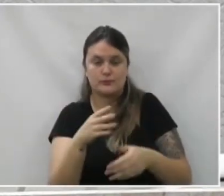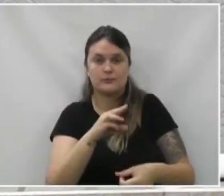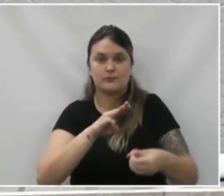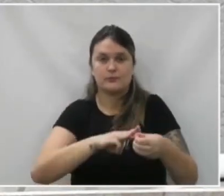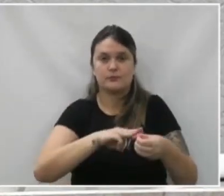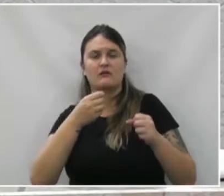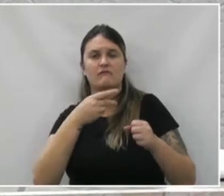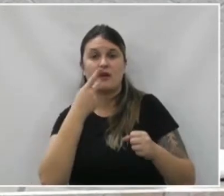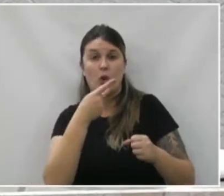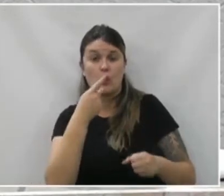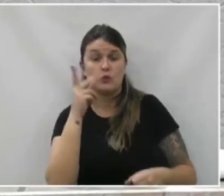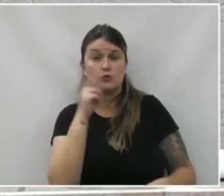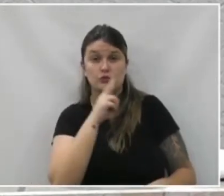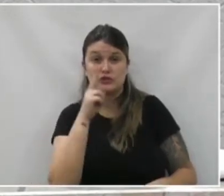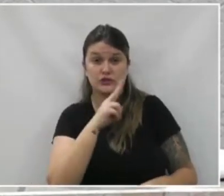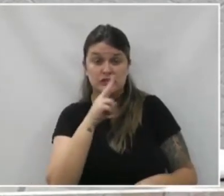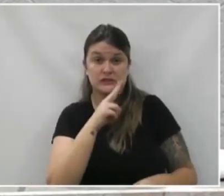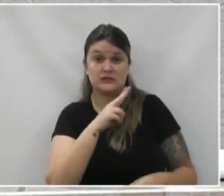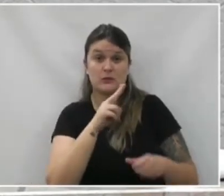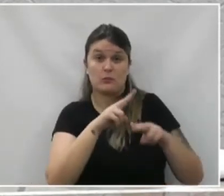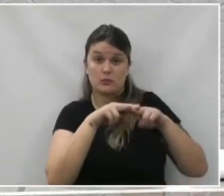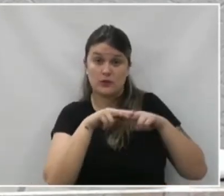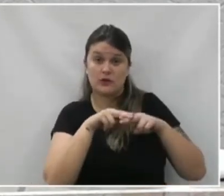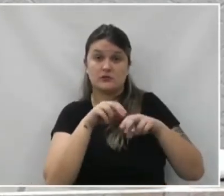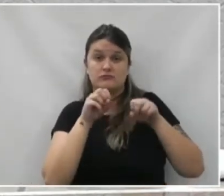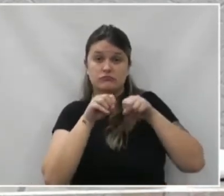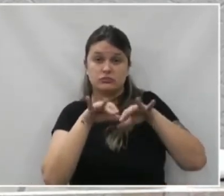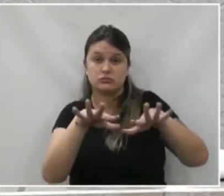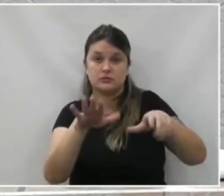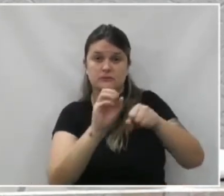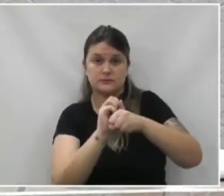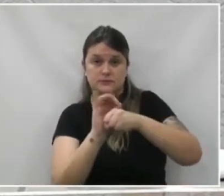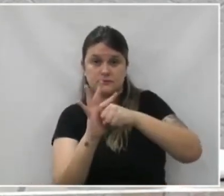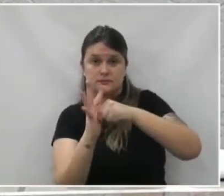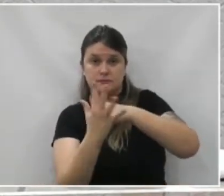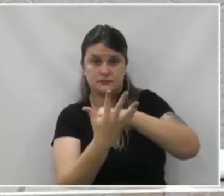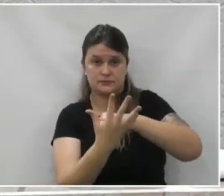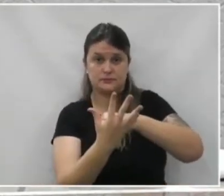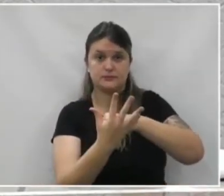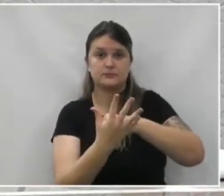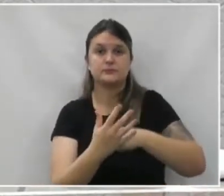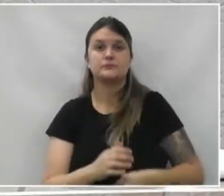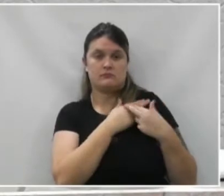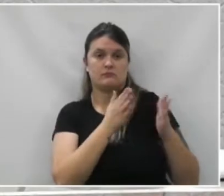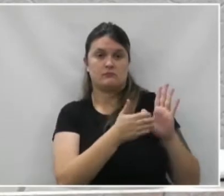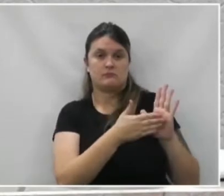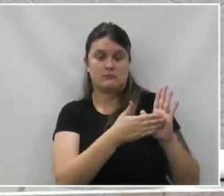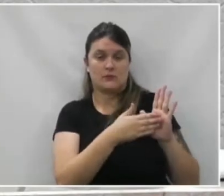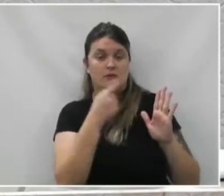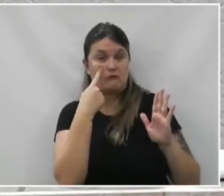onde localiza-se a Rua Industrial Joaquim Fernandes Luiz. Projeto de lei ordinária número